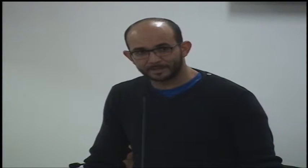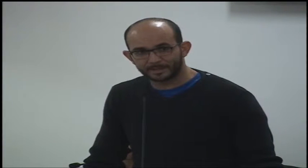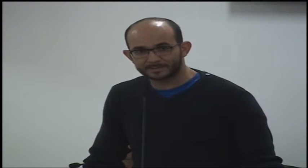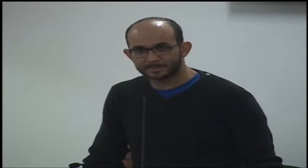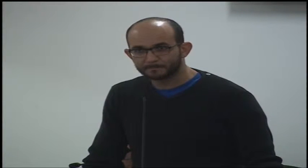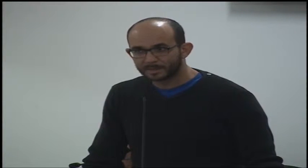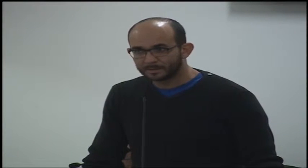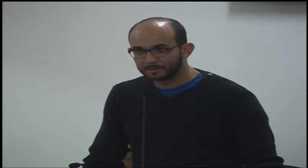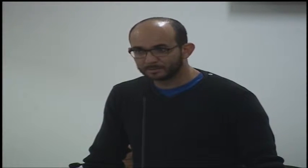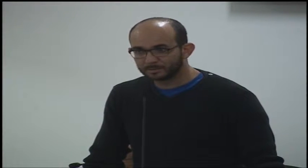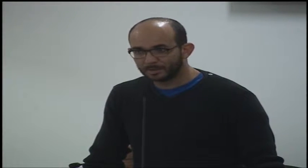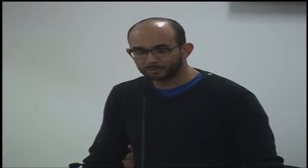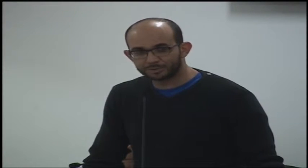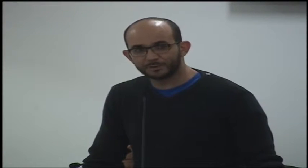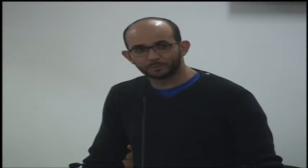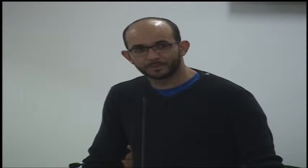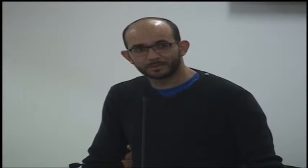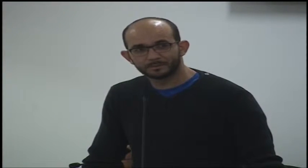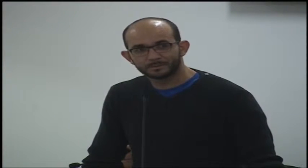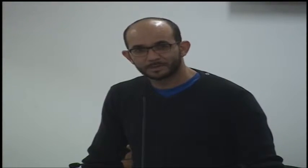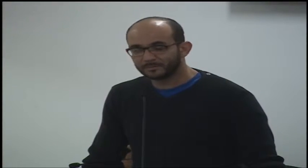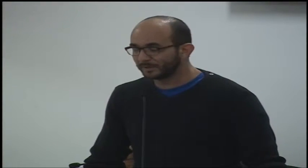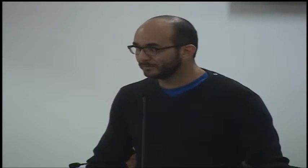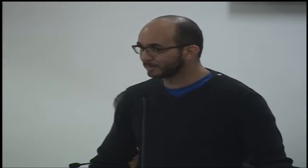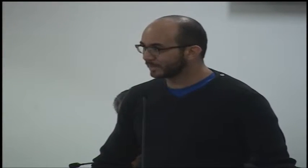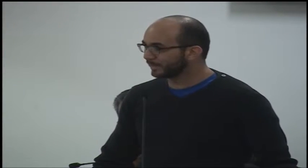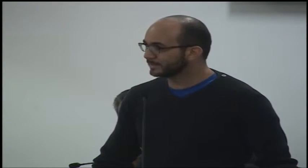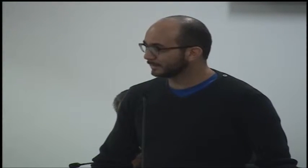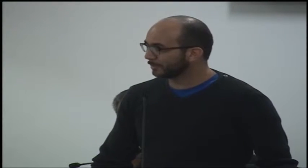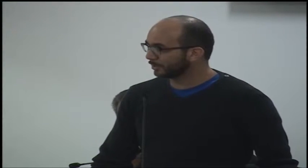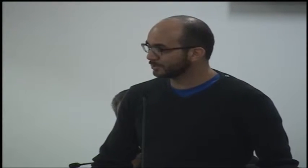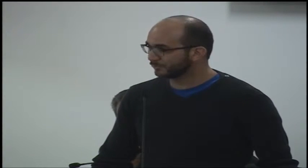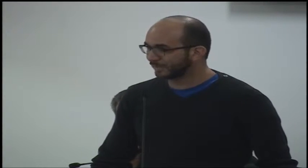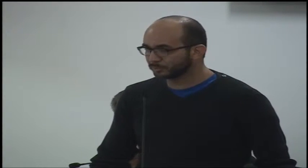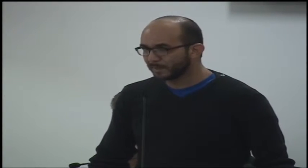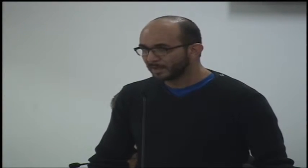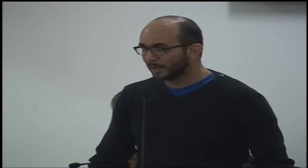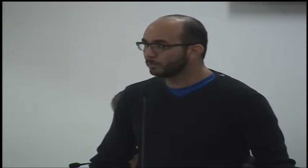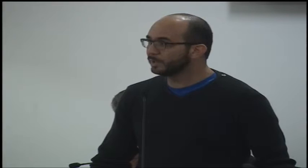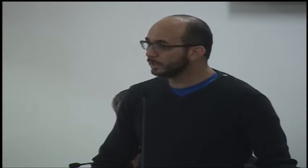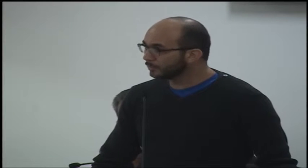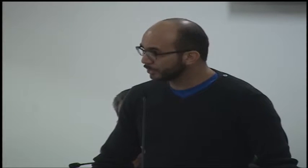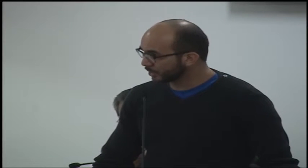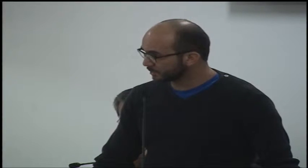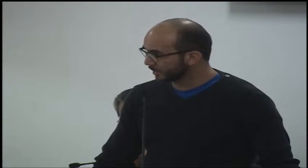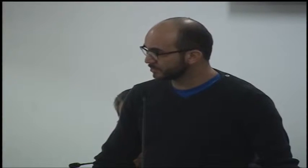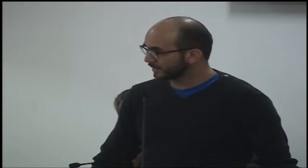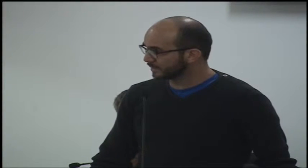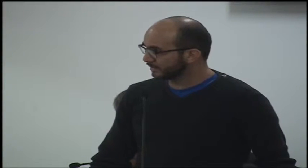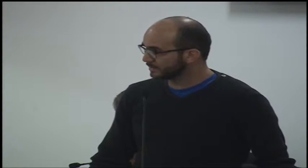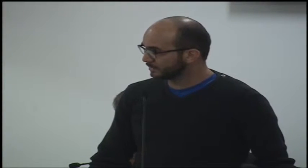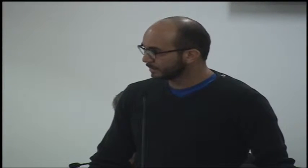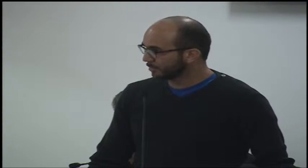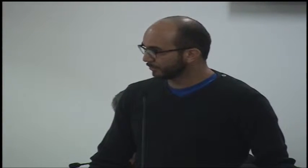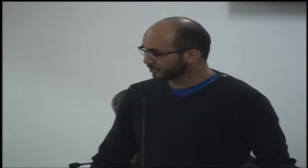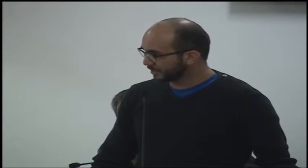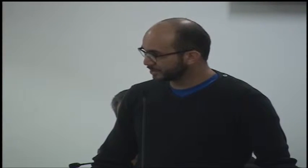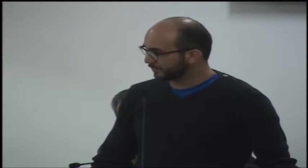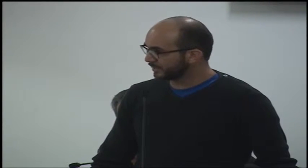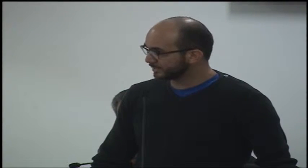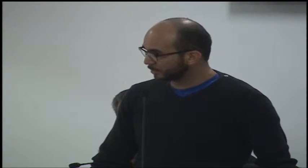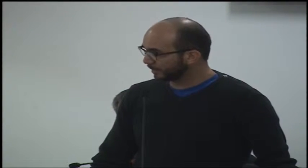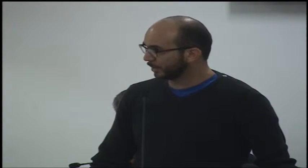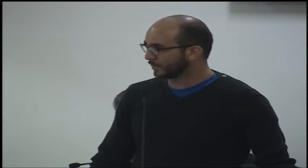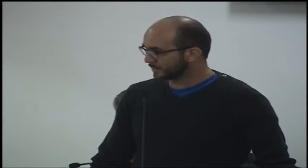cidadã limeirense, eu não tive dúvida. E falei, vamos apresentar, porque de fato é o mínimo que nós podemos fazer, Anice, por você